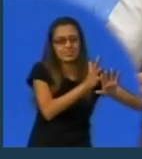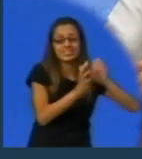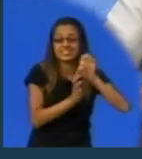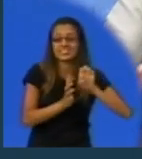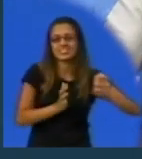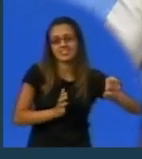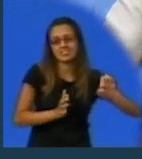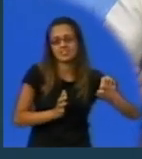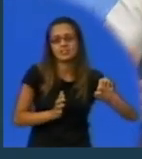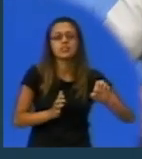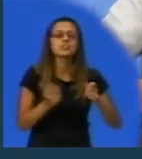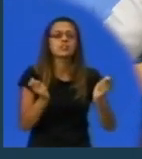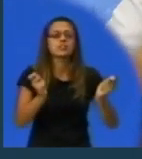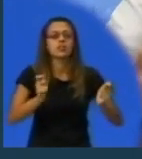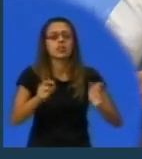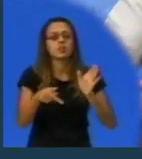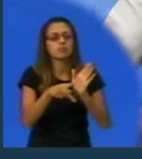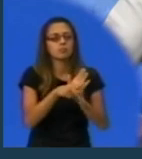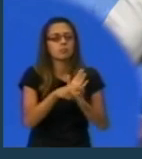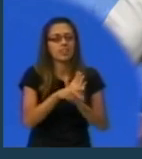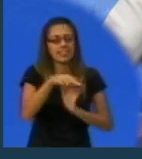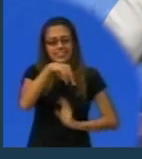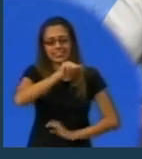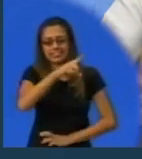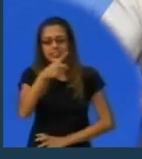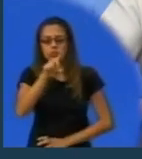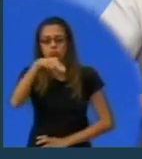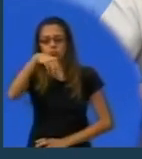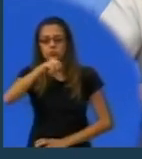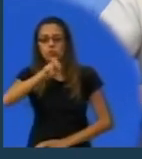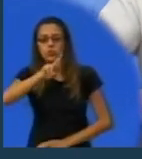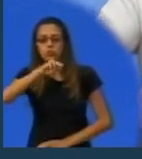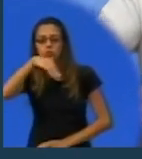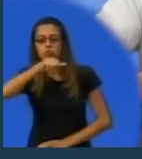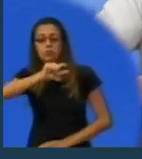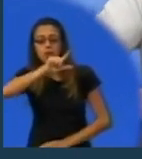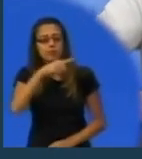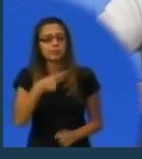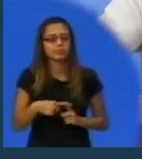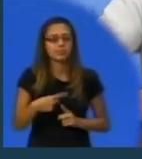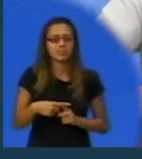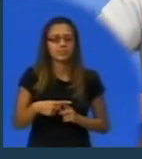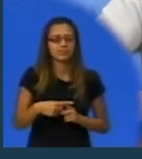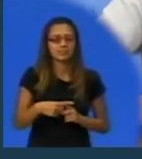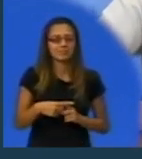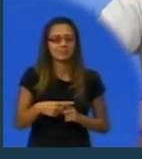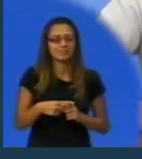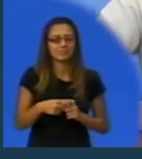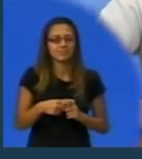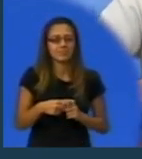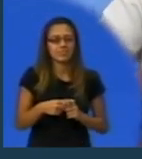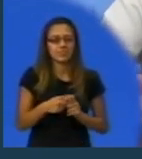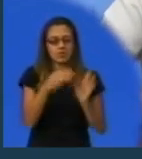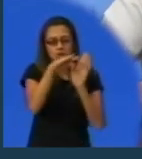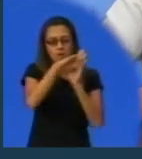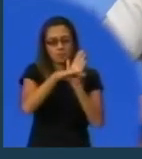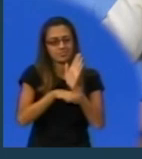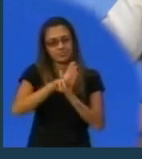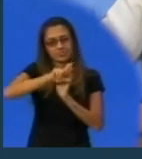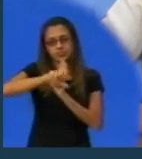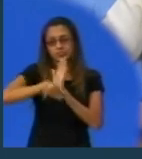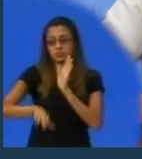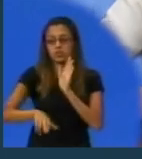ele pode ser classificado como não normal. Por quê? Porque não se encaixa dentro do padrão de normalidade. Qual é o padrão